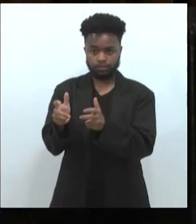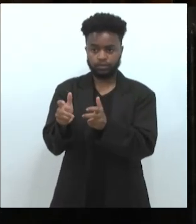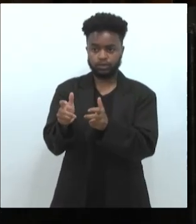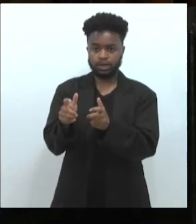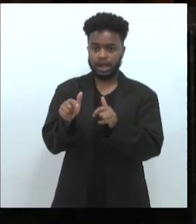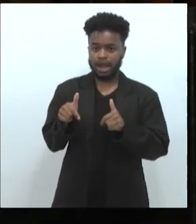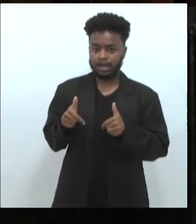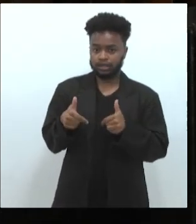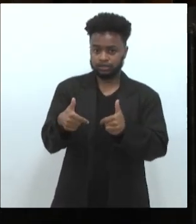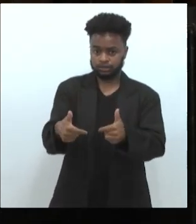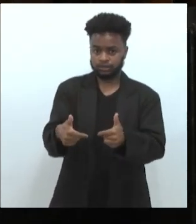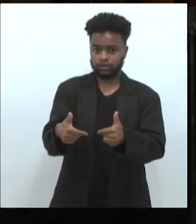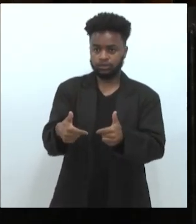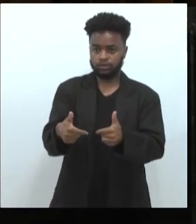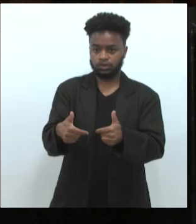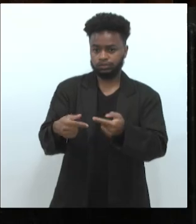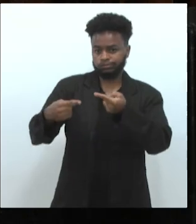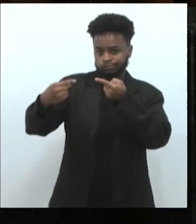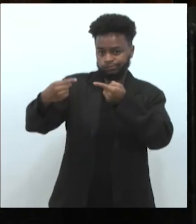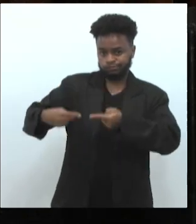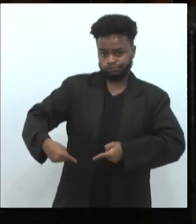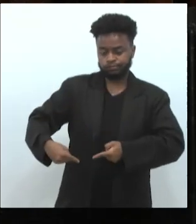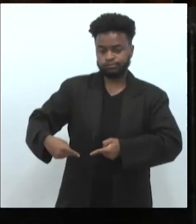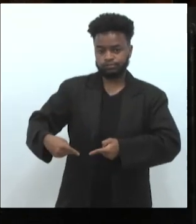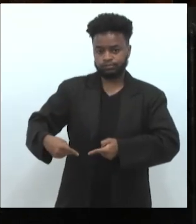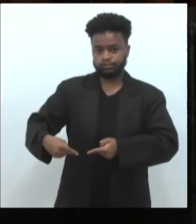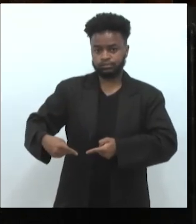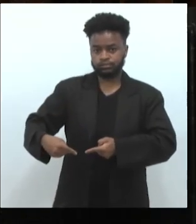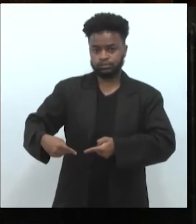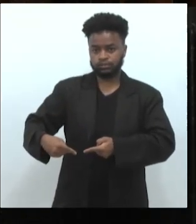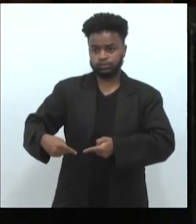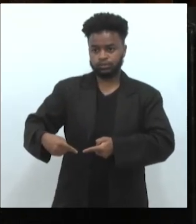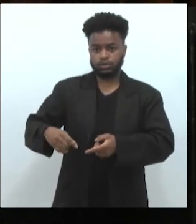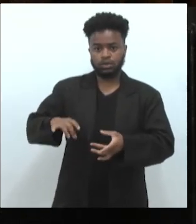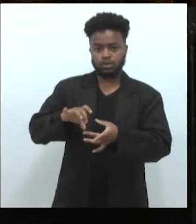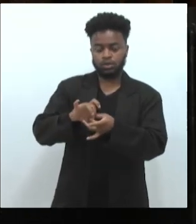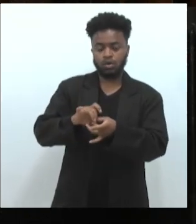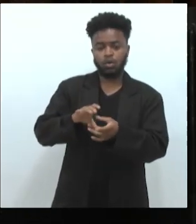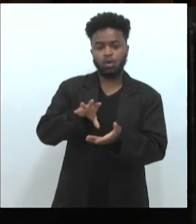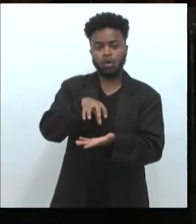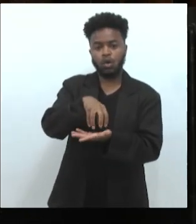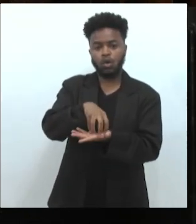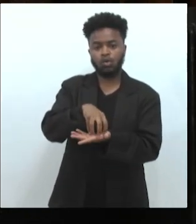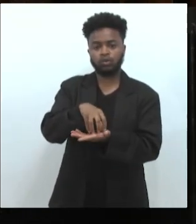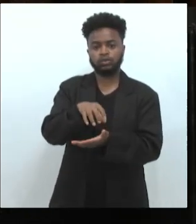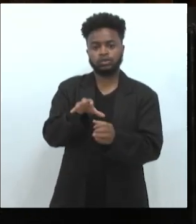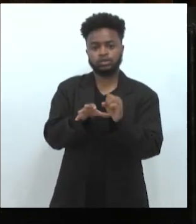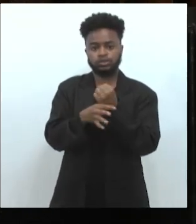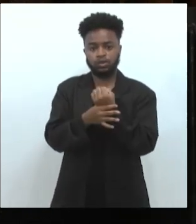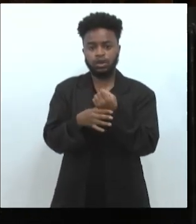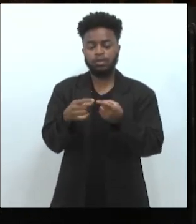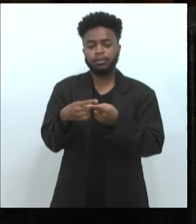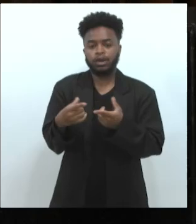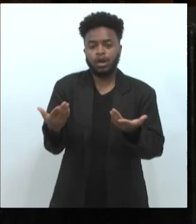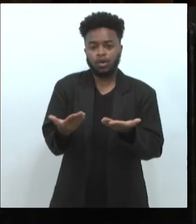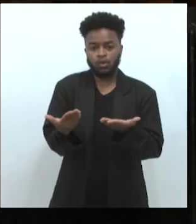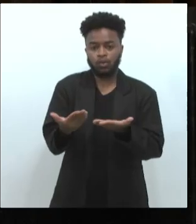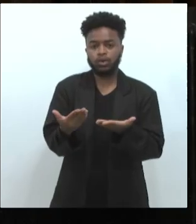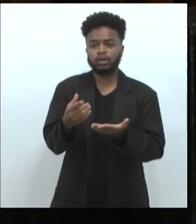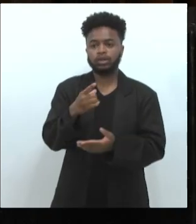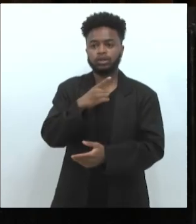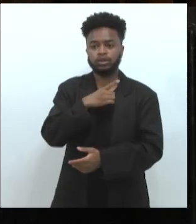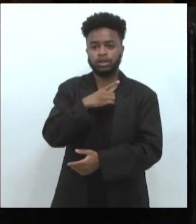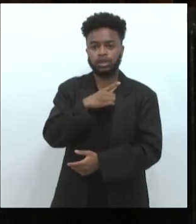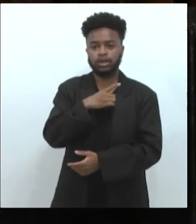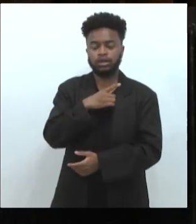as ações desafiadoras dos órgãos de segurança que agora têm o comando direto